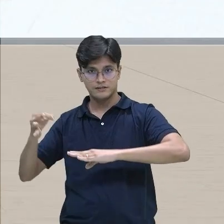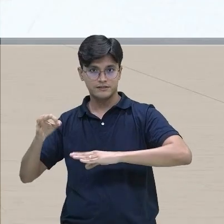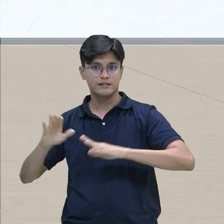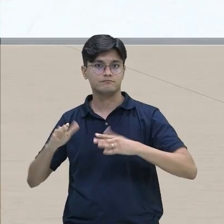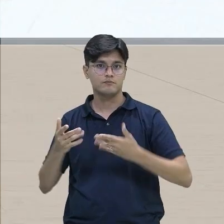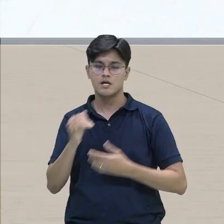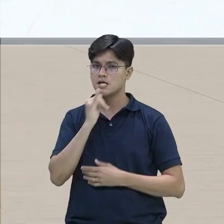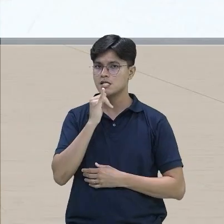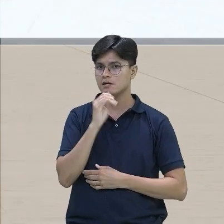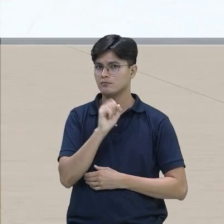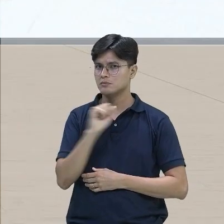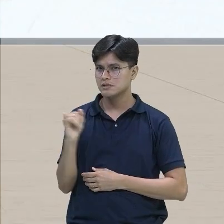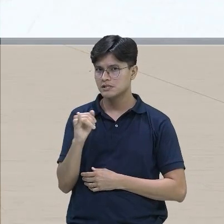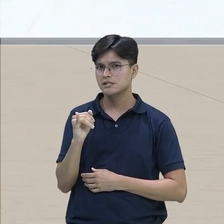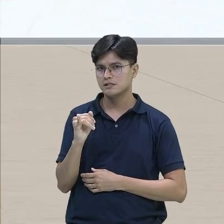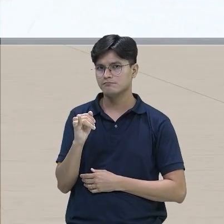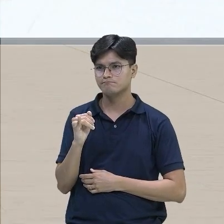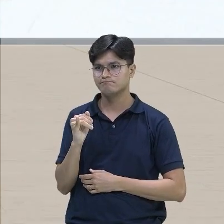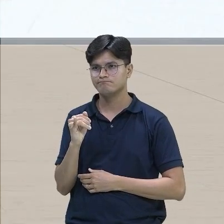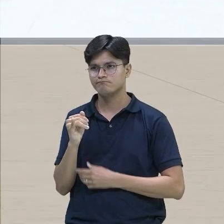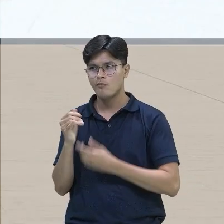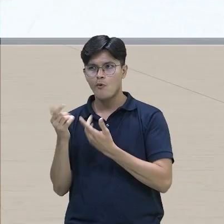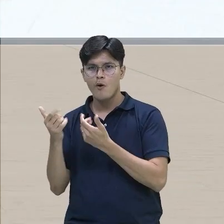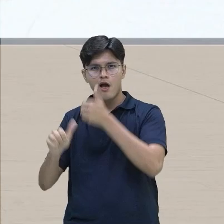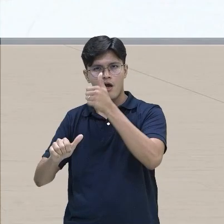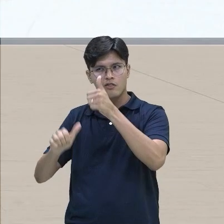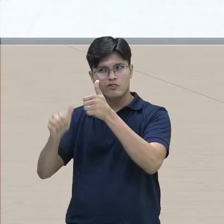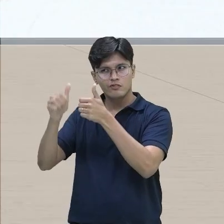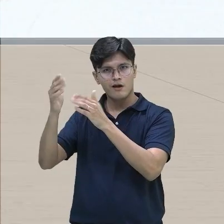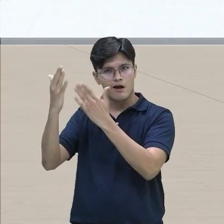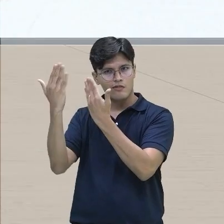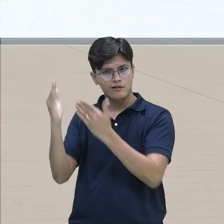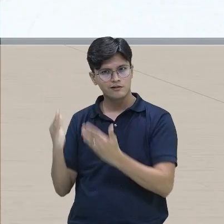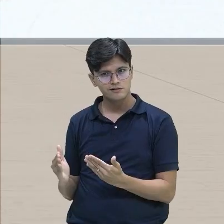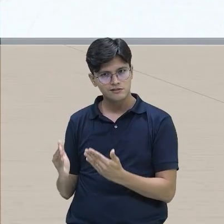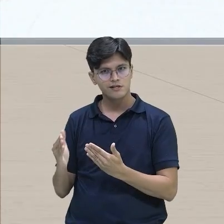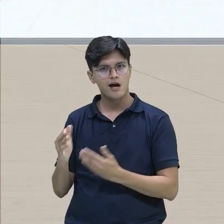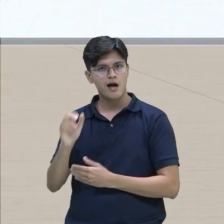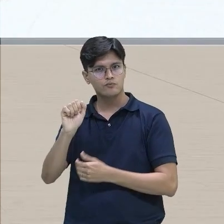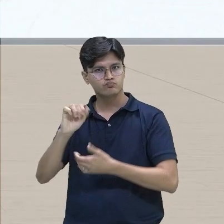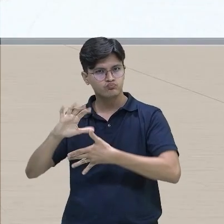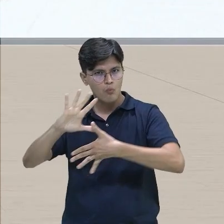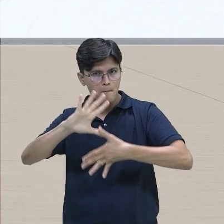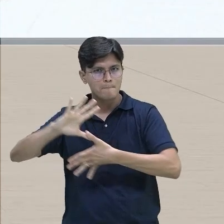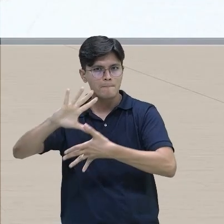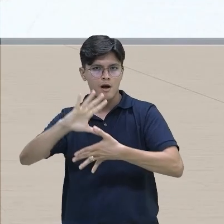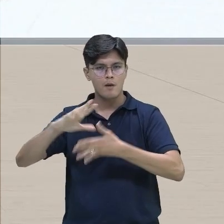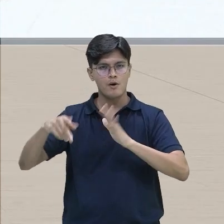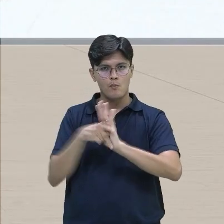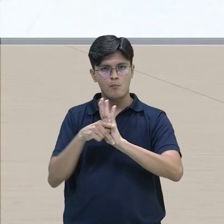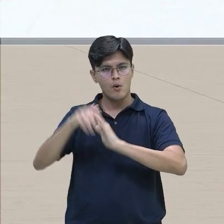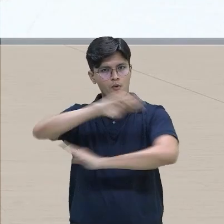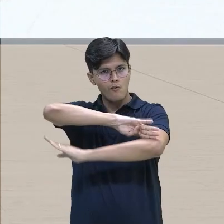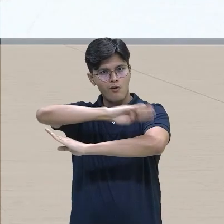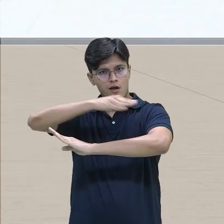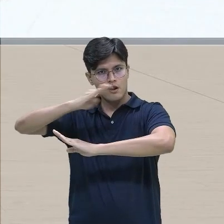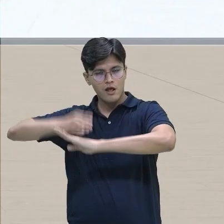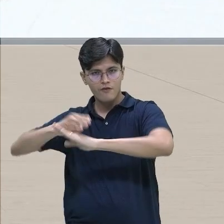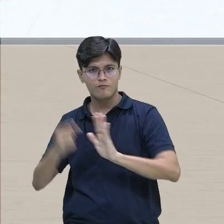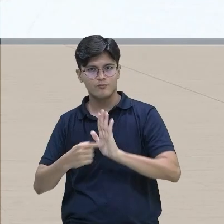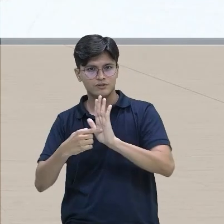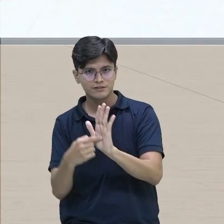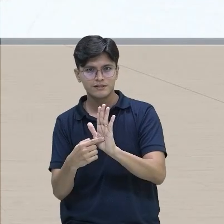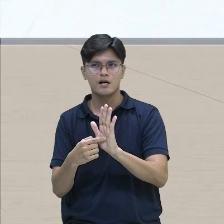relevo, normalmente as cores verde, amarelo, um amarelo clarinho, a gente vai verificar que